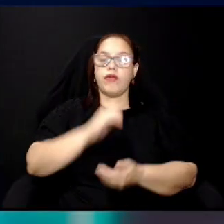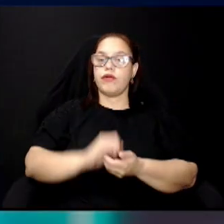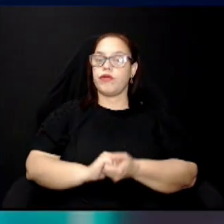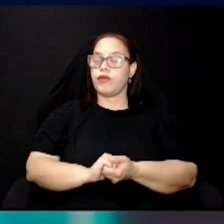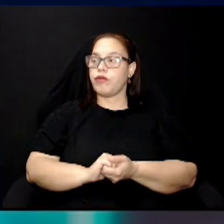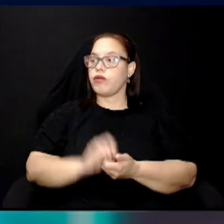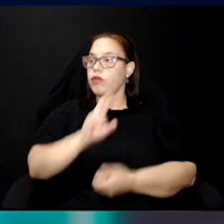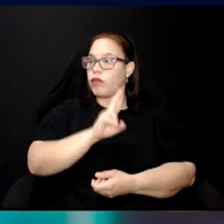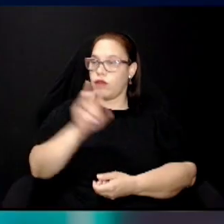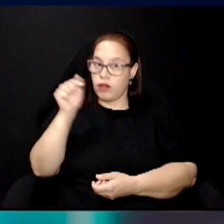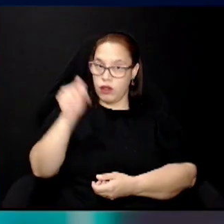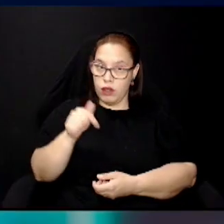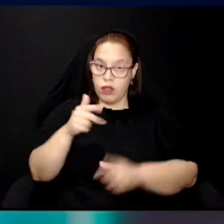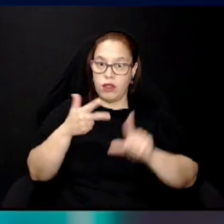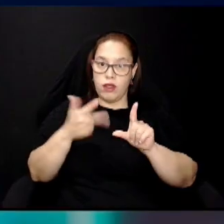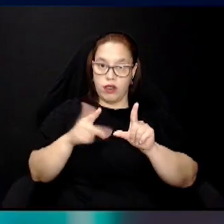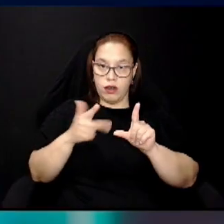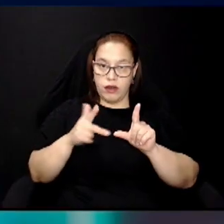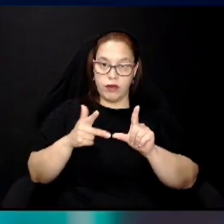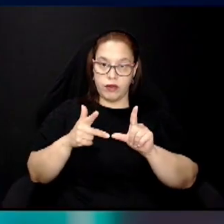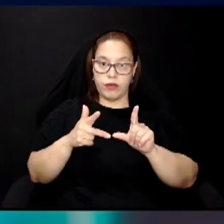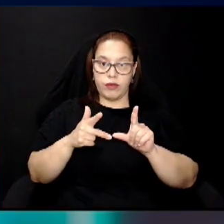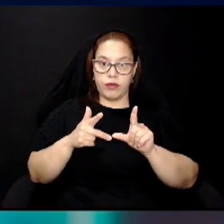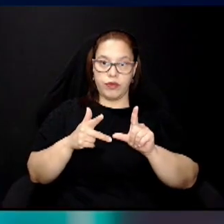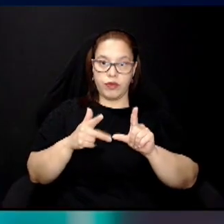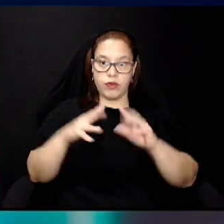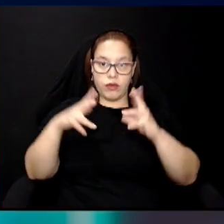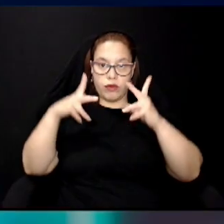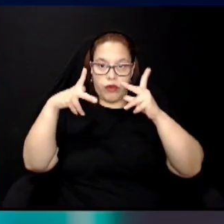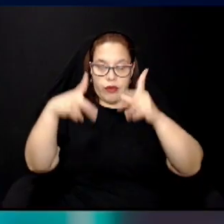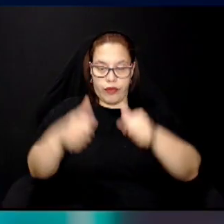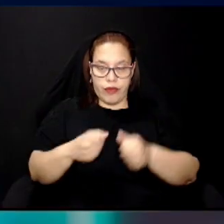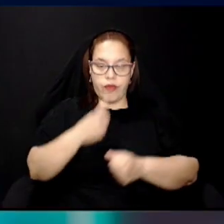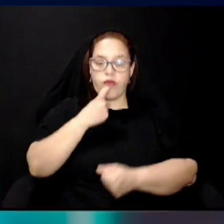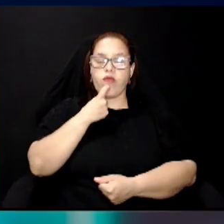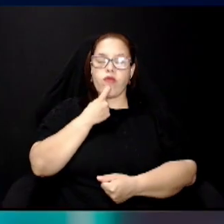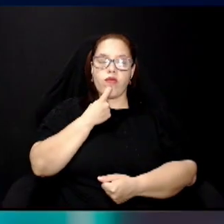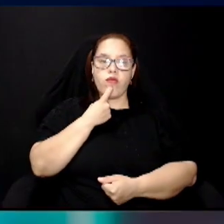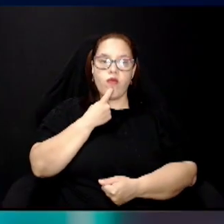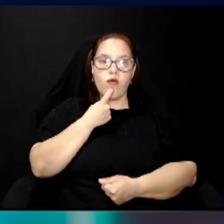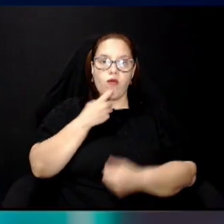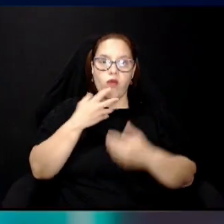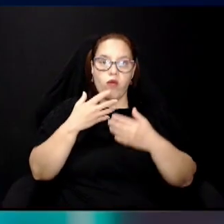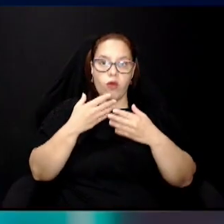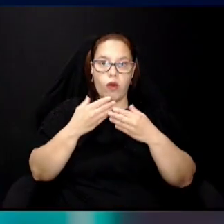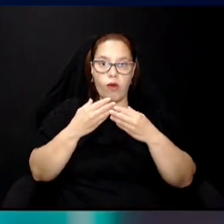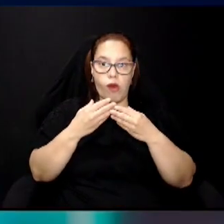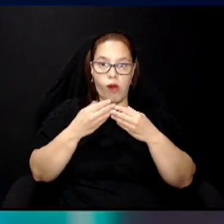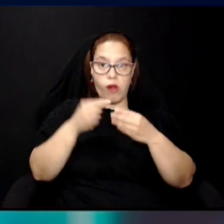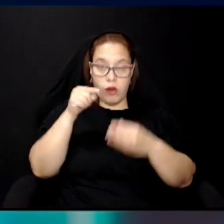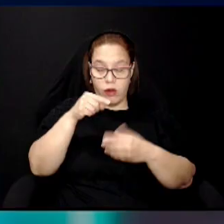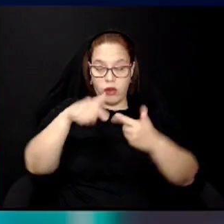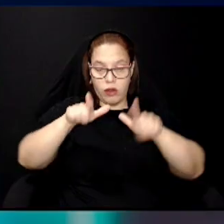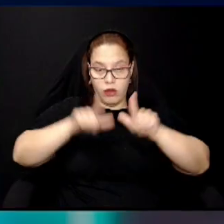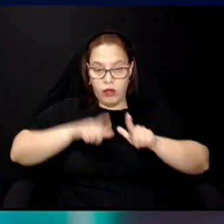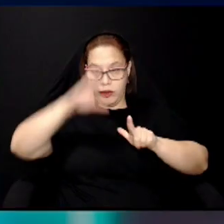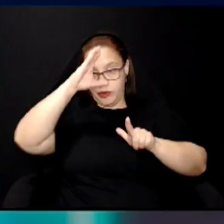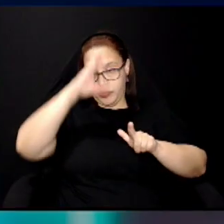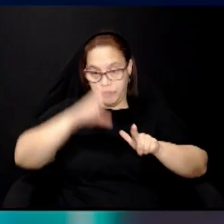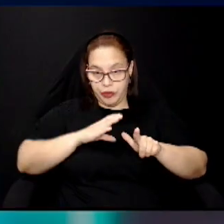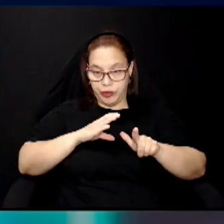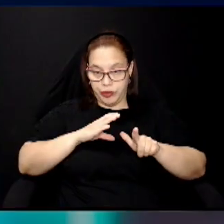Casa Legislativa e de todos os campineiros, eu declaro que este título não é